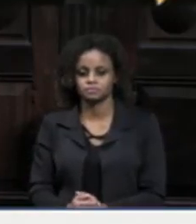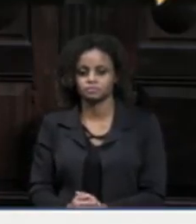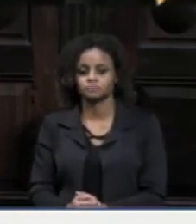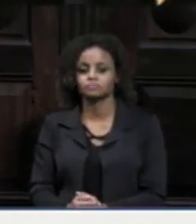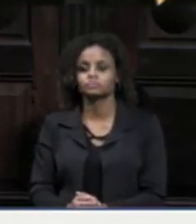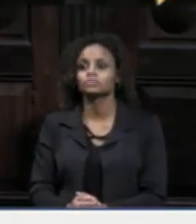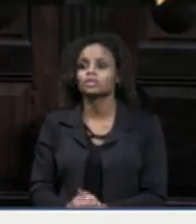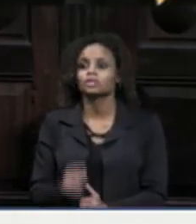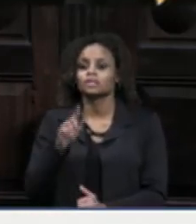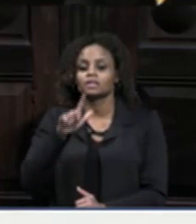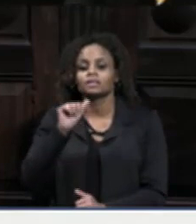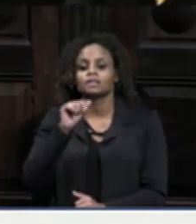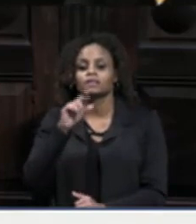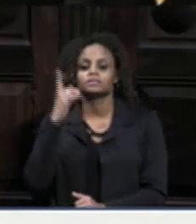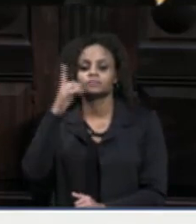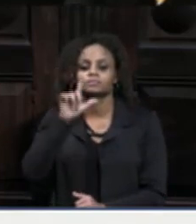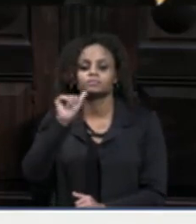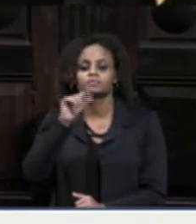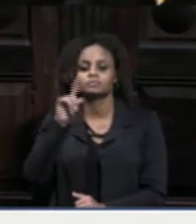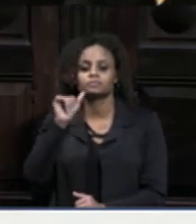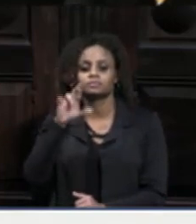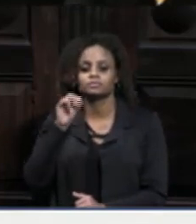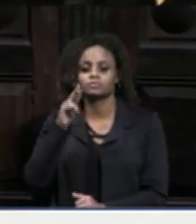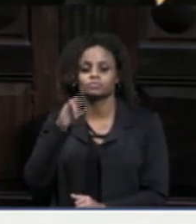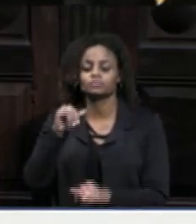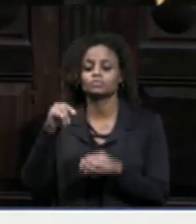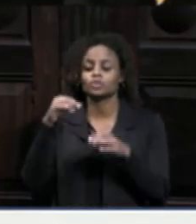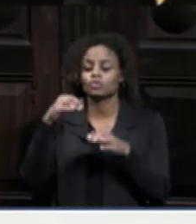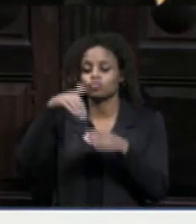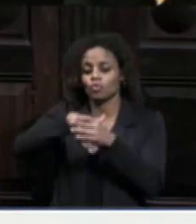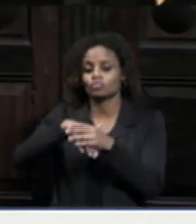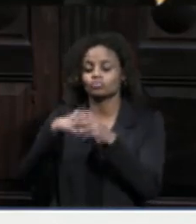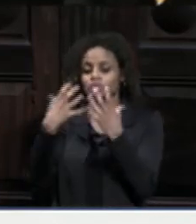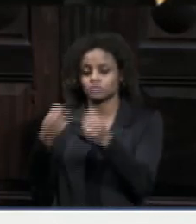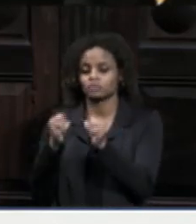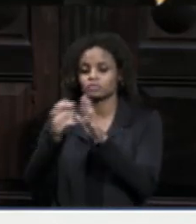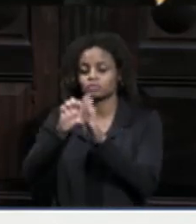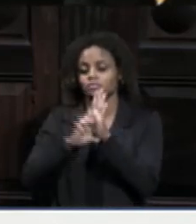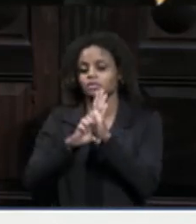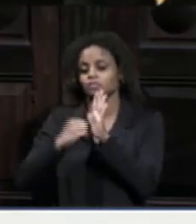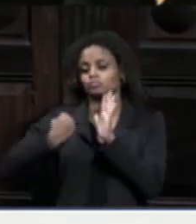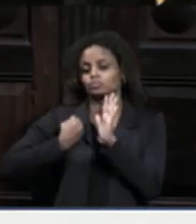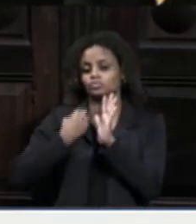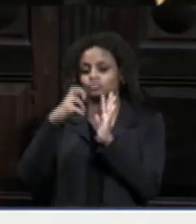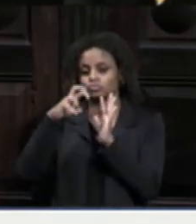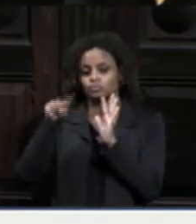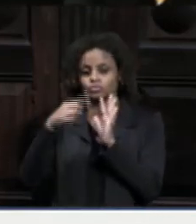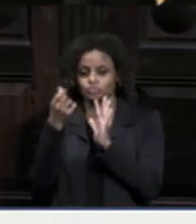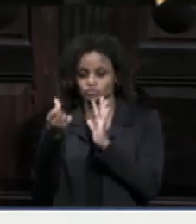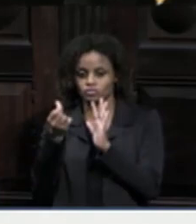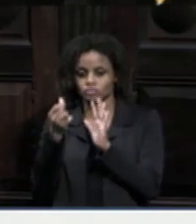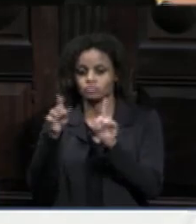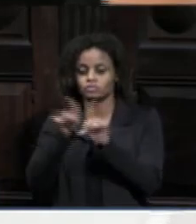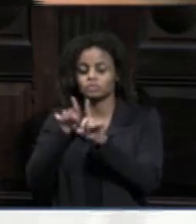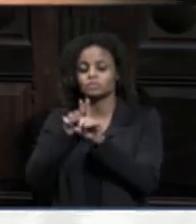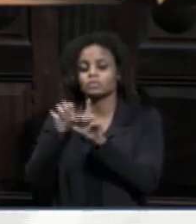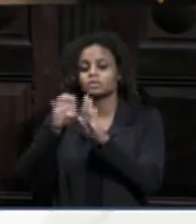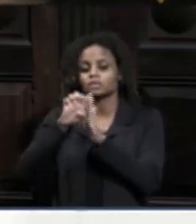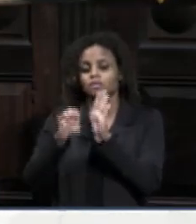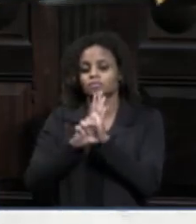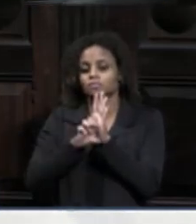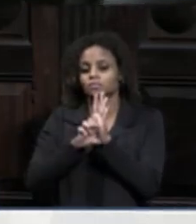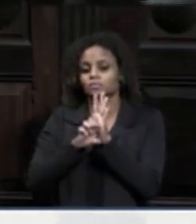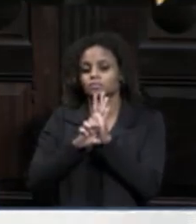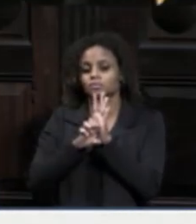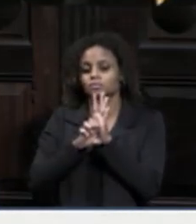Favorável, senhor presidente, parecer favorável à emenda 5 e 6, favorável com subemenda à emenda 8, favorável com